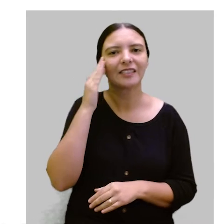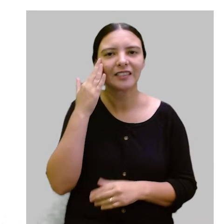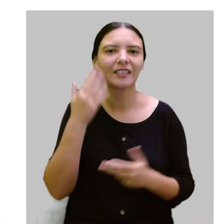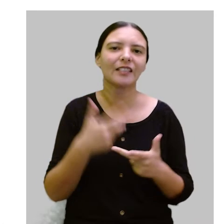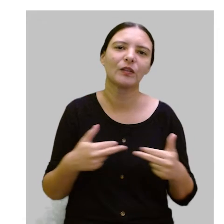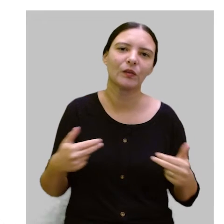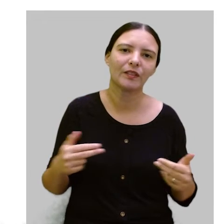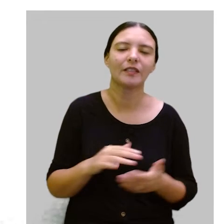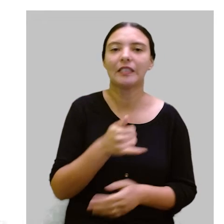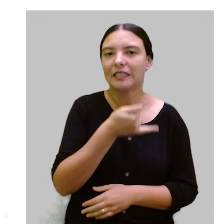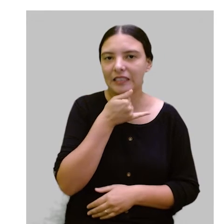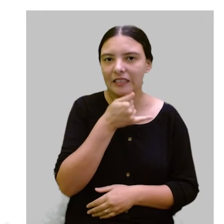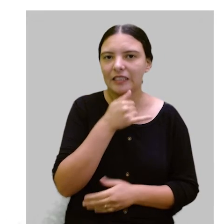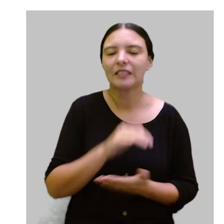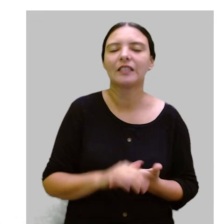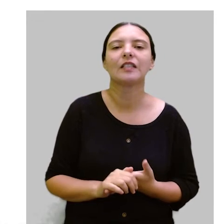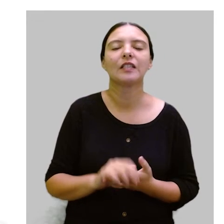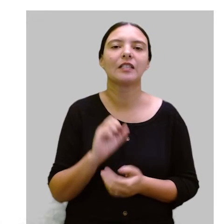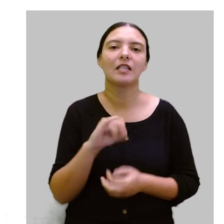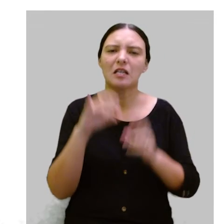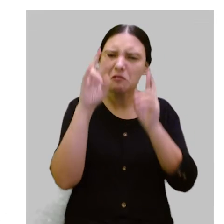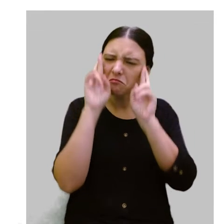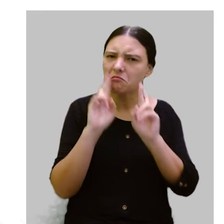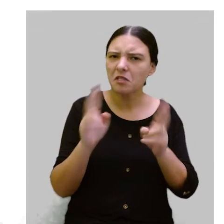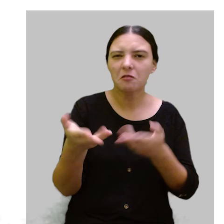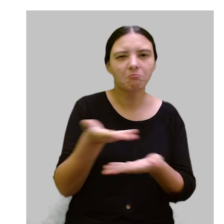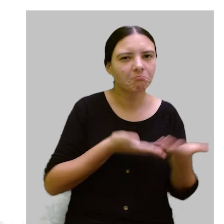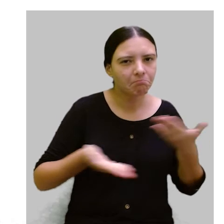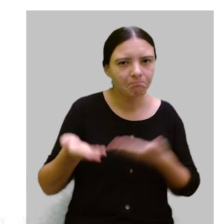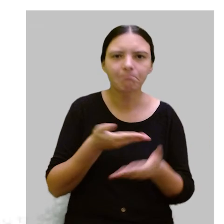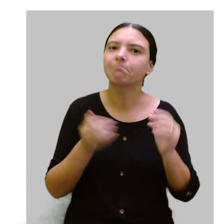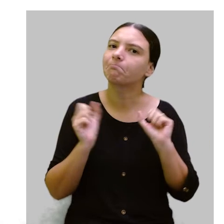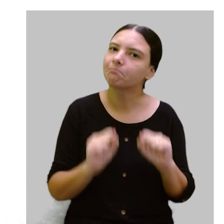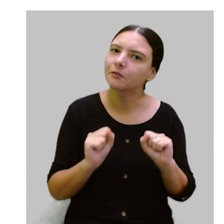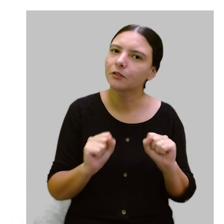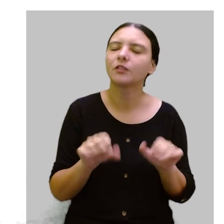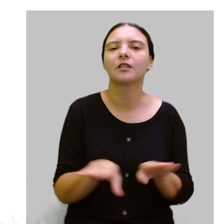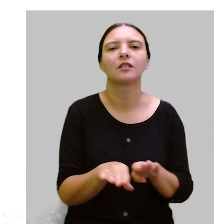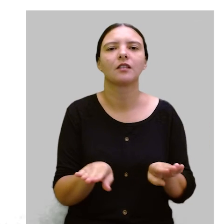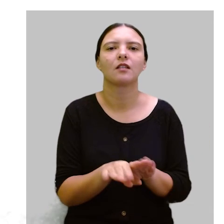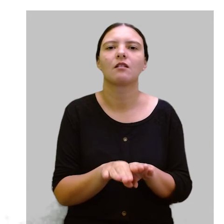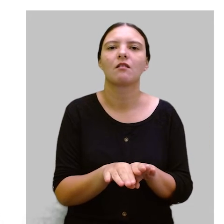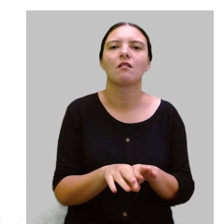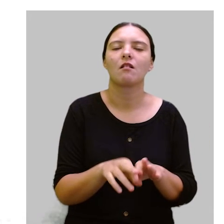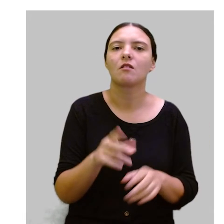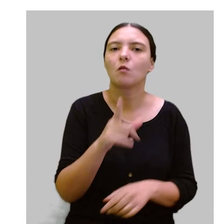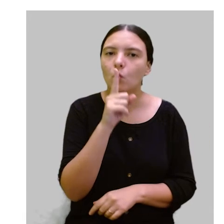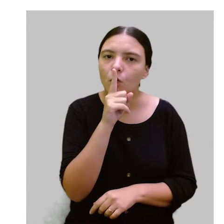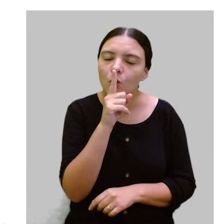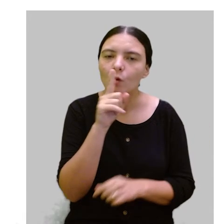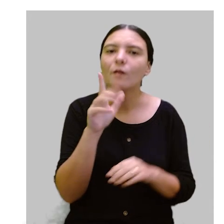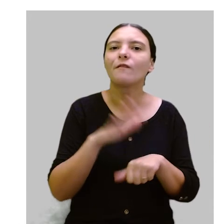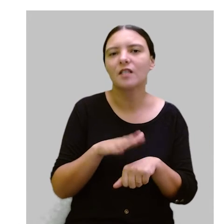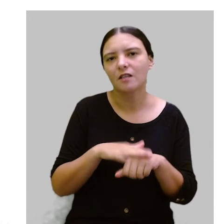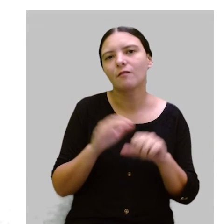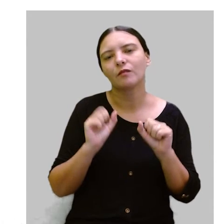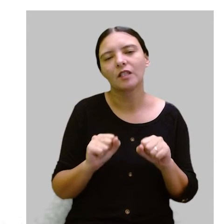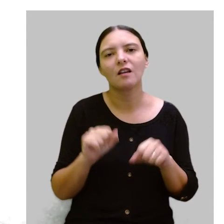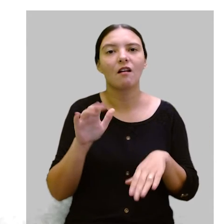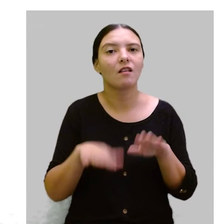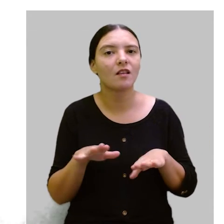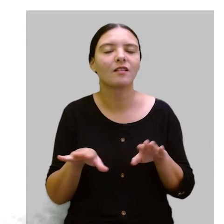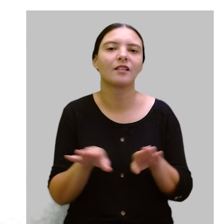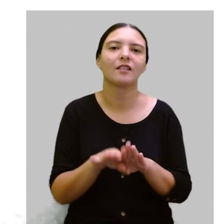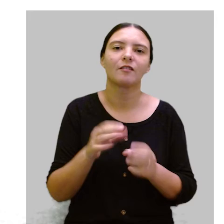interpretação. Por exemplo, podemos nos respeitar uns aos outros, por exemplo, respeitar uns aos outros fazendo silêncio, às vezes, por